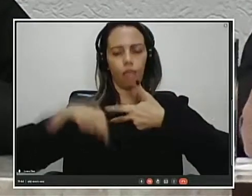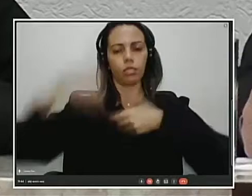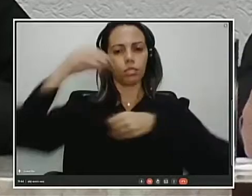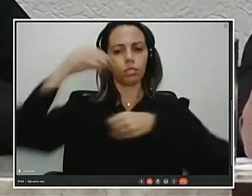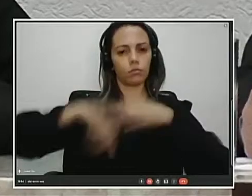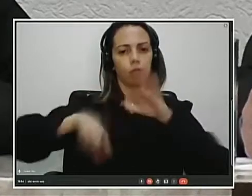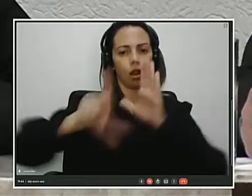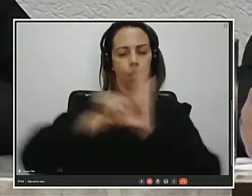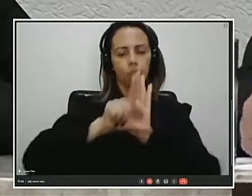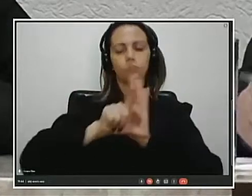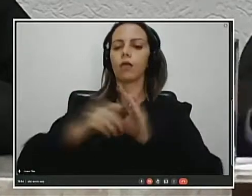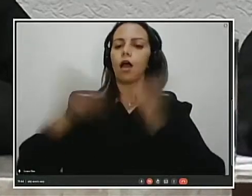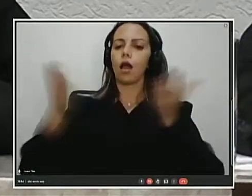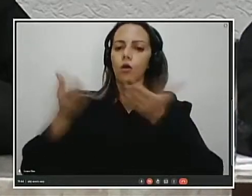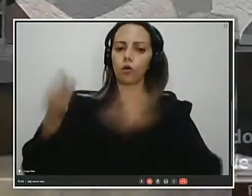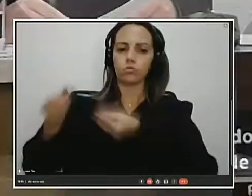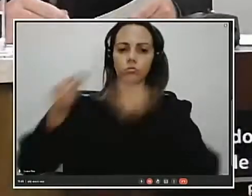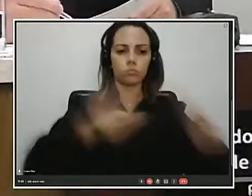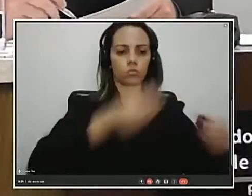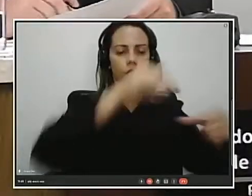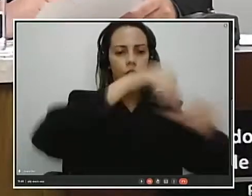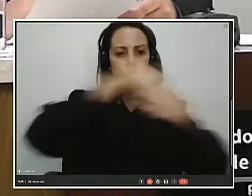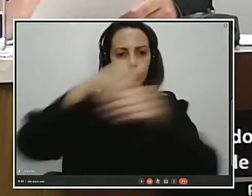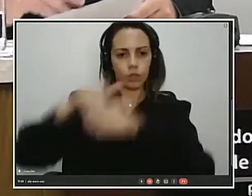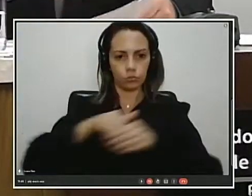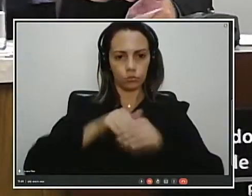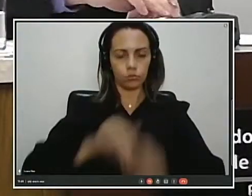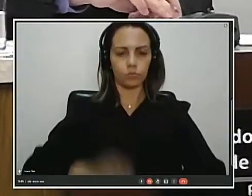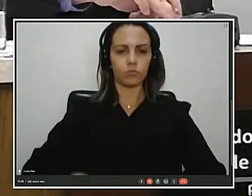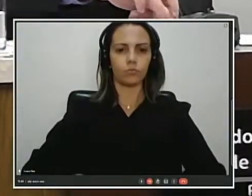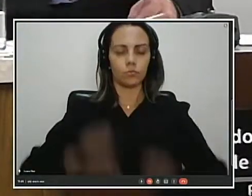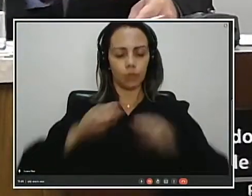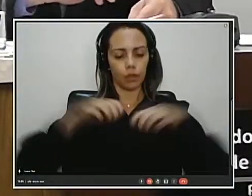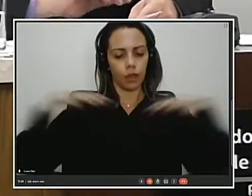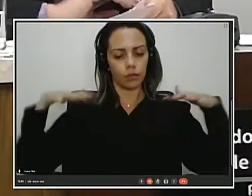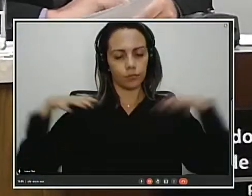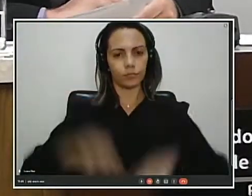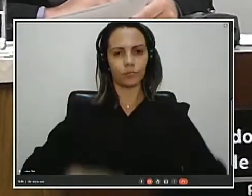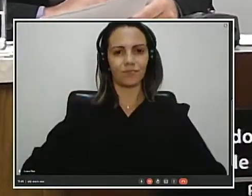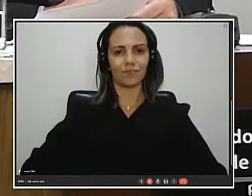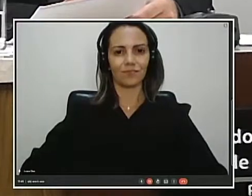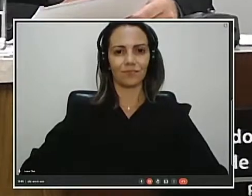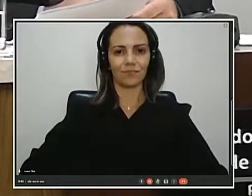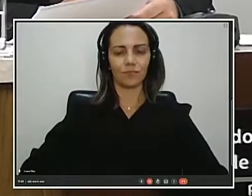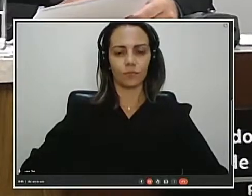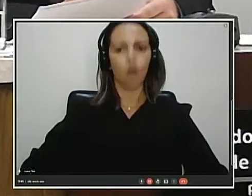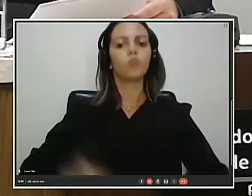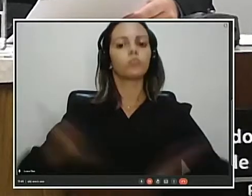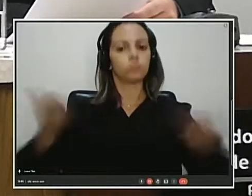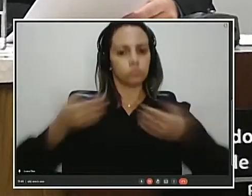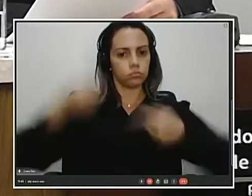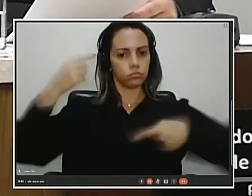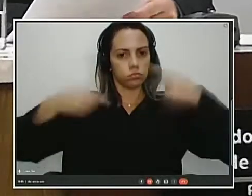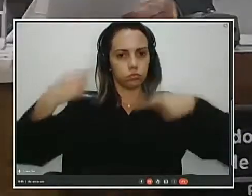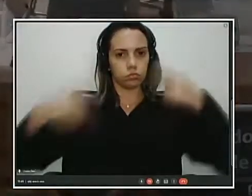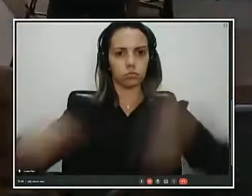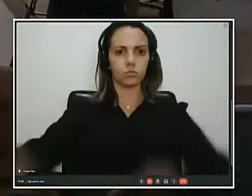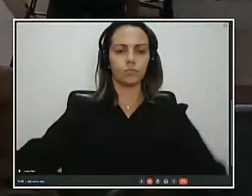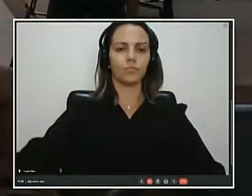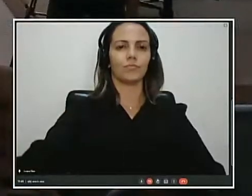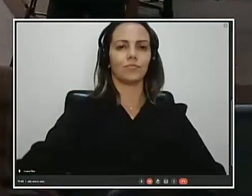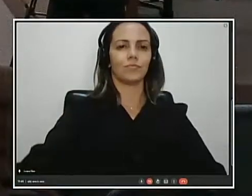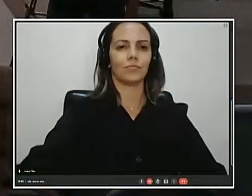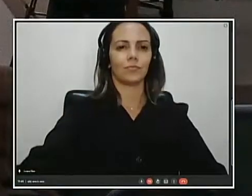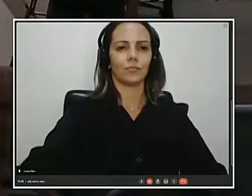para a votação em plenário é o parecer. Em discussão. Em discussão. Em